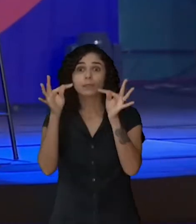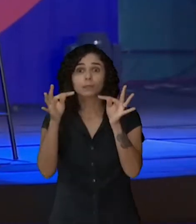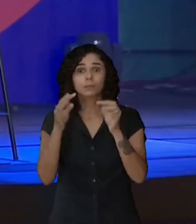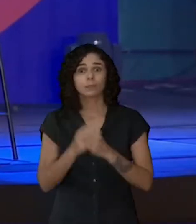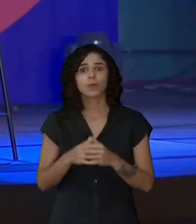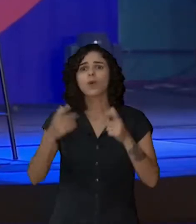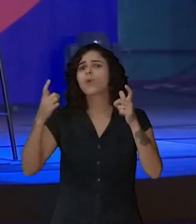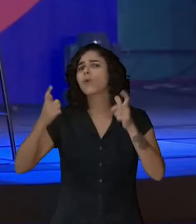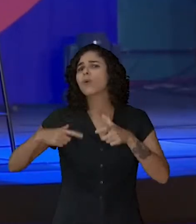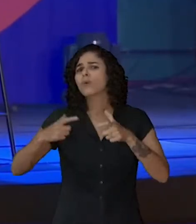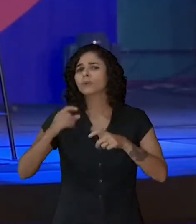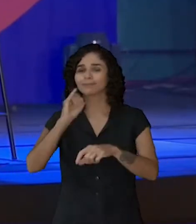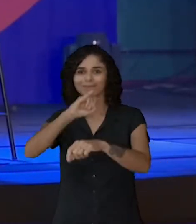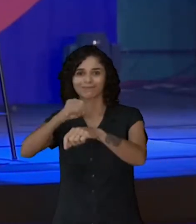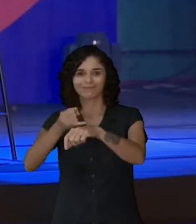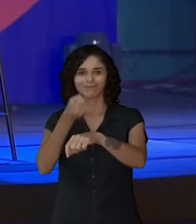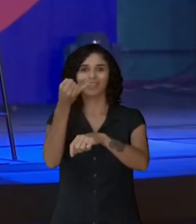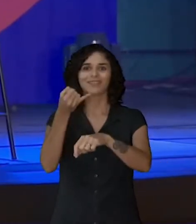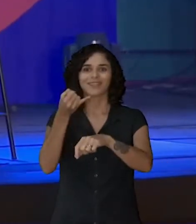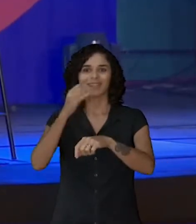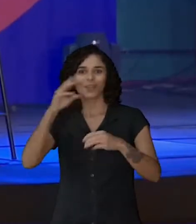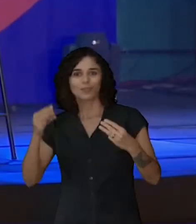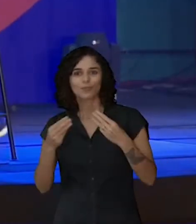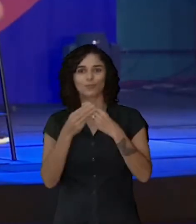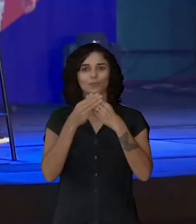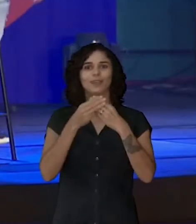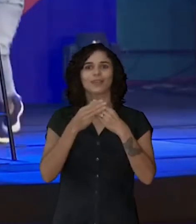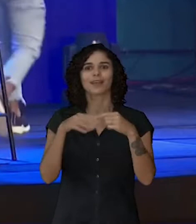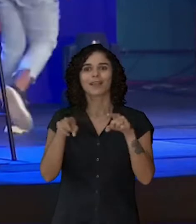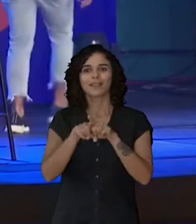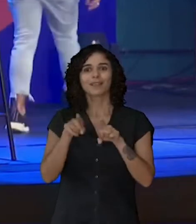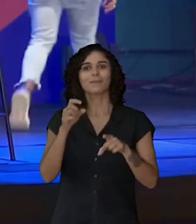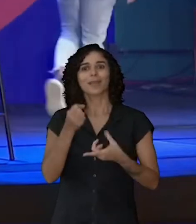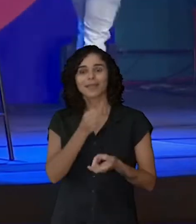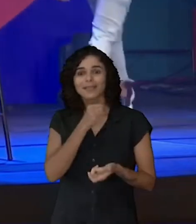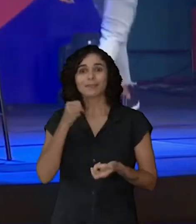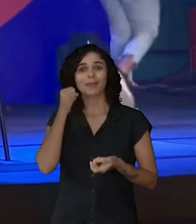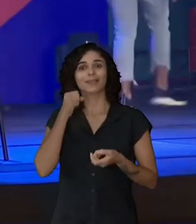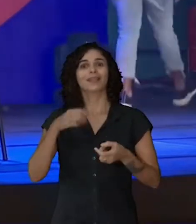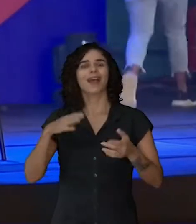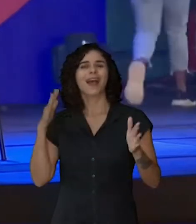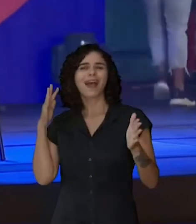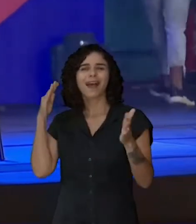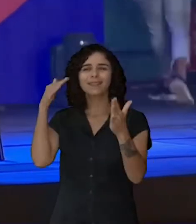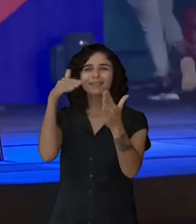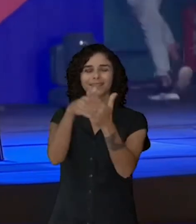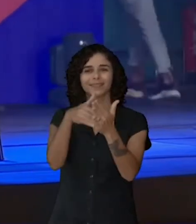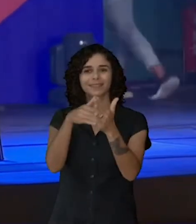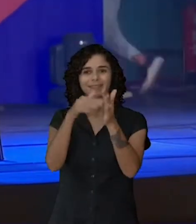Onde? Jerusalém, Judeia, Samaria e até os confins da terra.